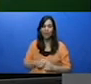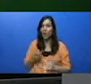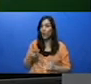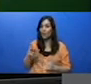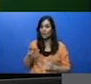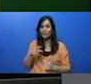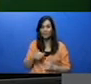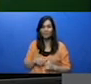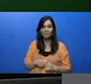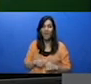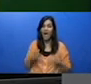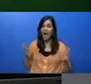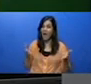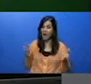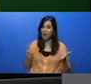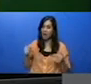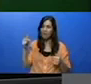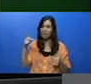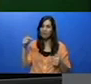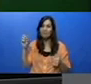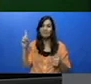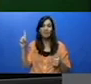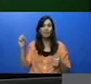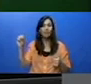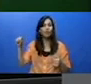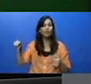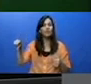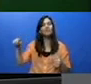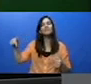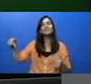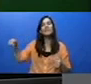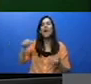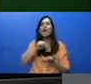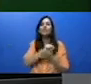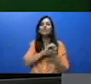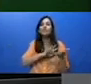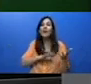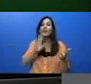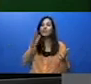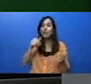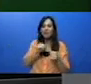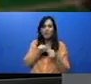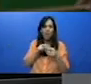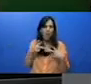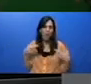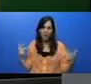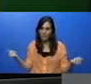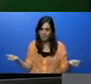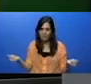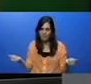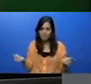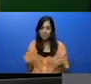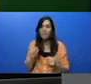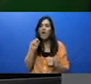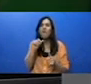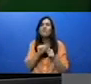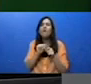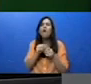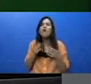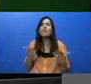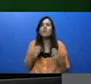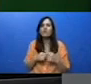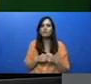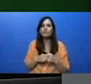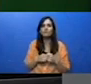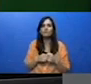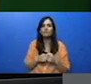Continuando. Agora, na página 197, é um tipo de atividade que nós já fizemos várias vezes. O que é para fazer?